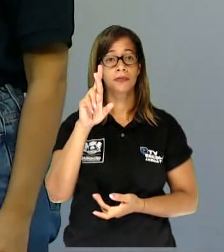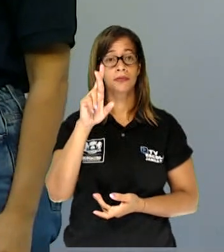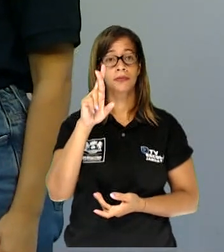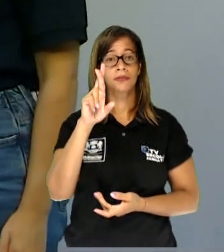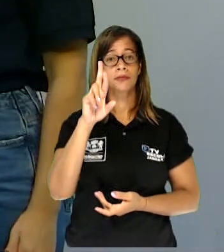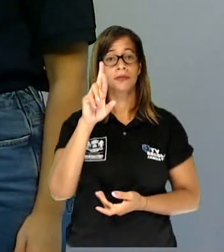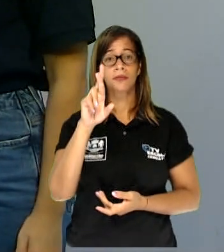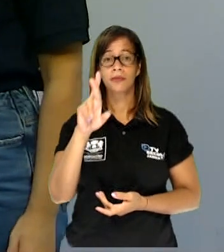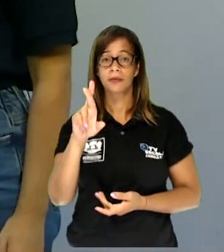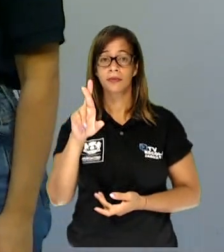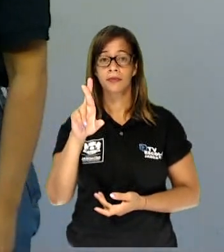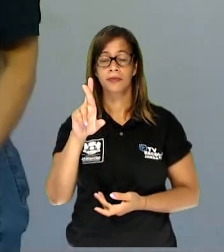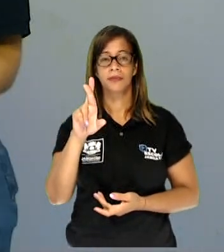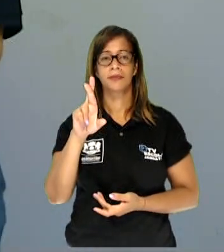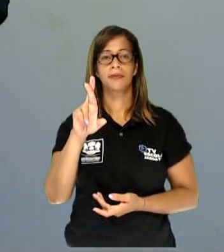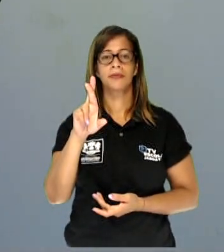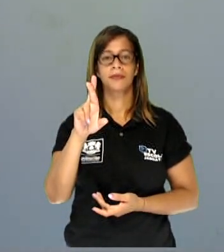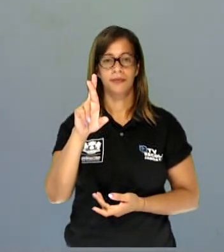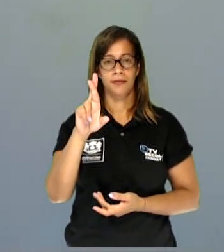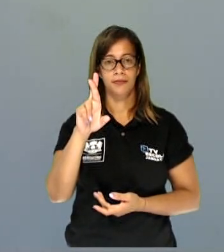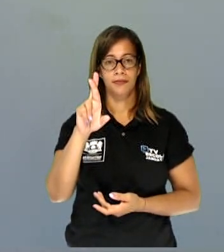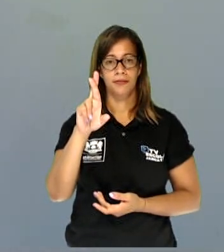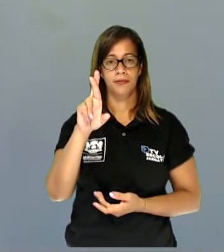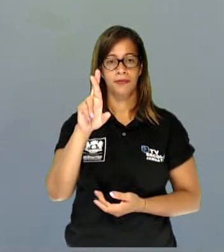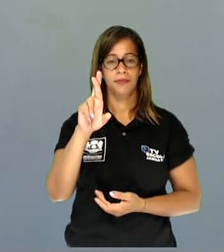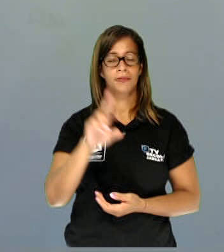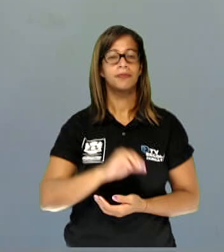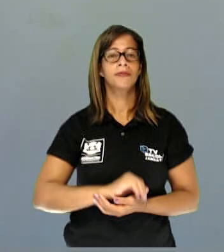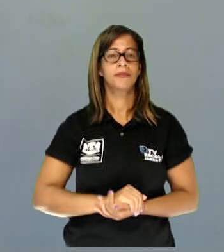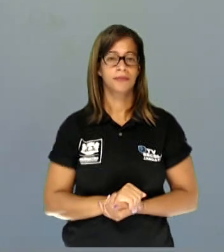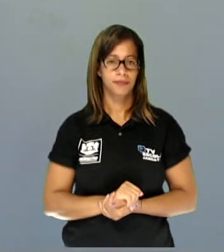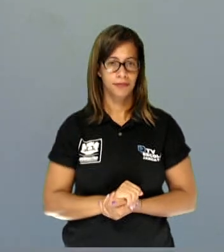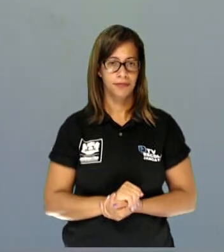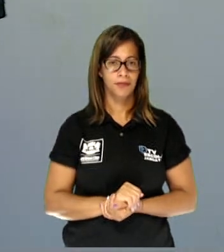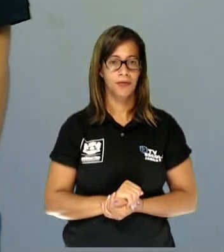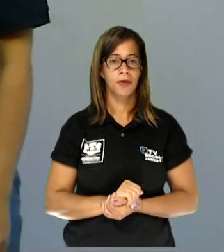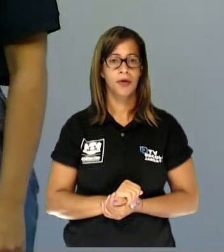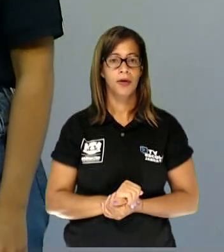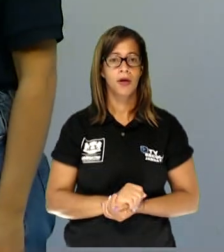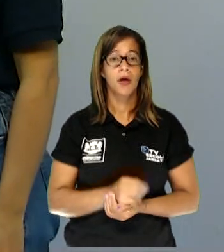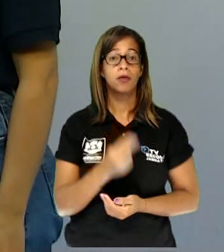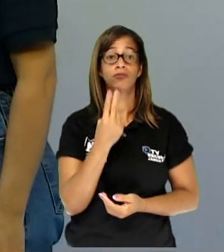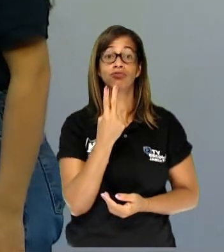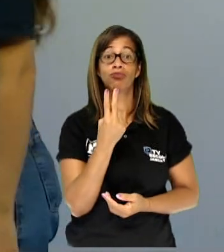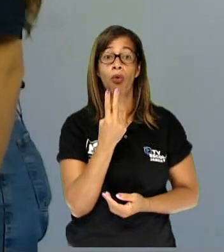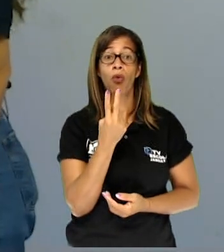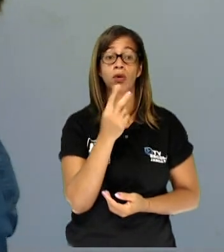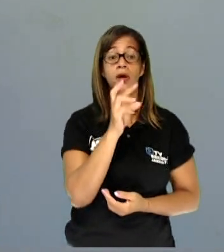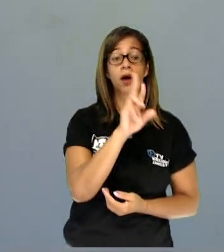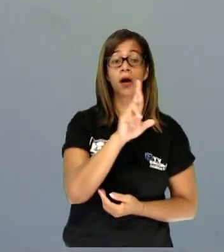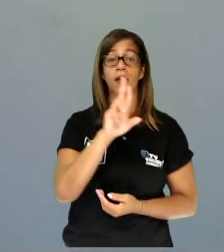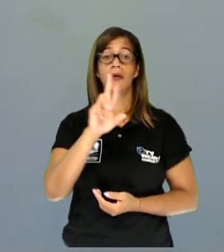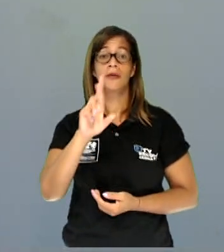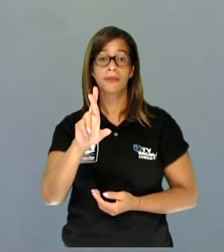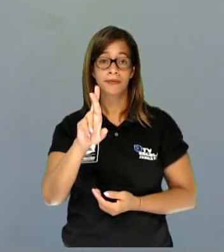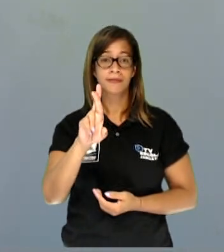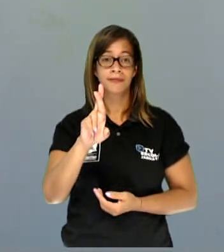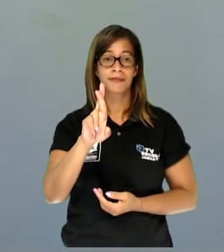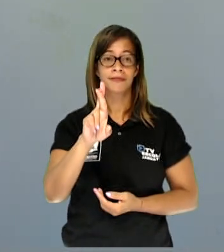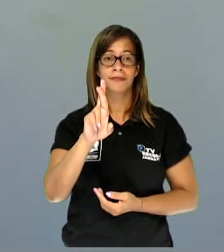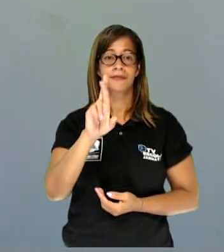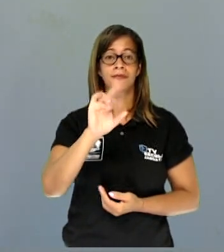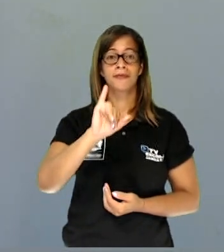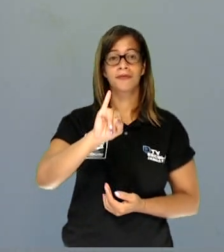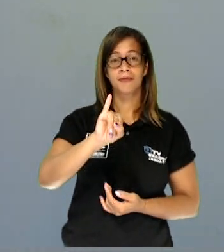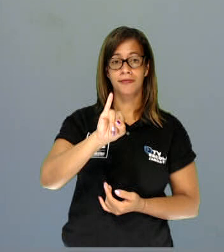esse sonzinho desse R, ó, ele dobra o R, porque senão fica barri. Então é barri. Ga,